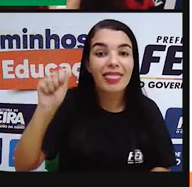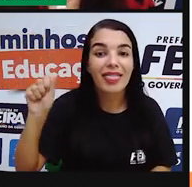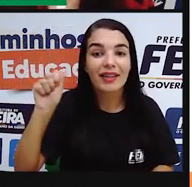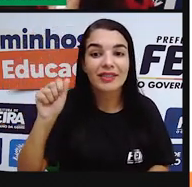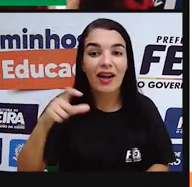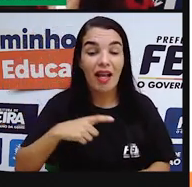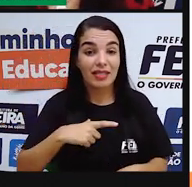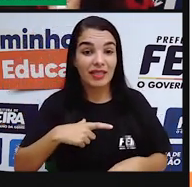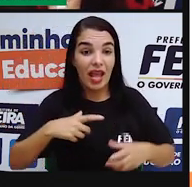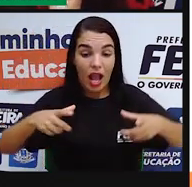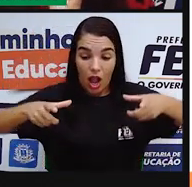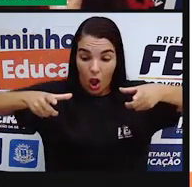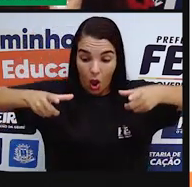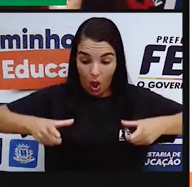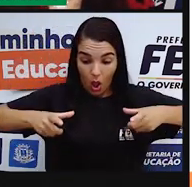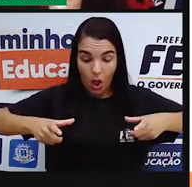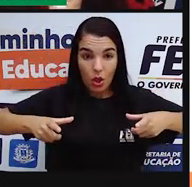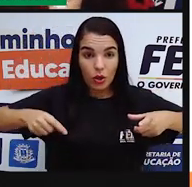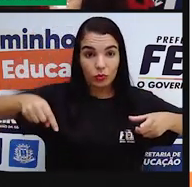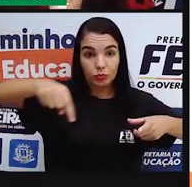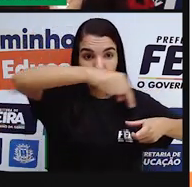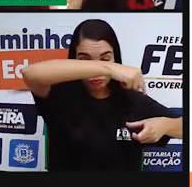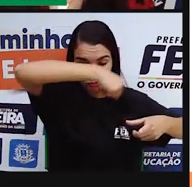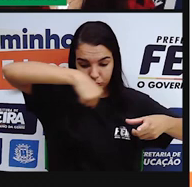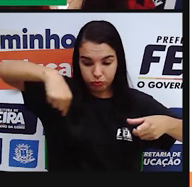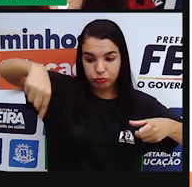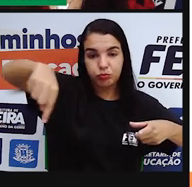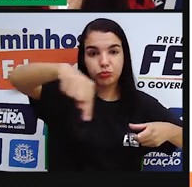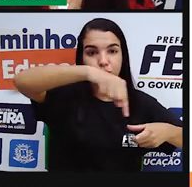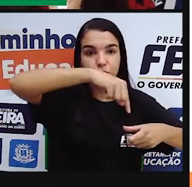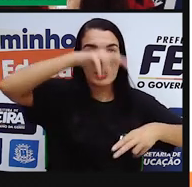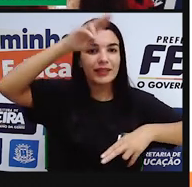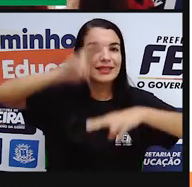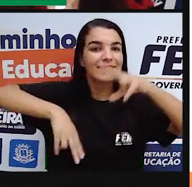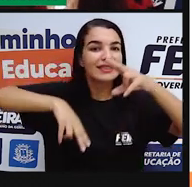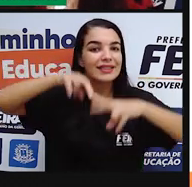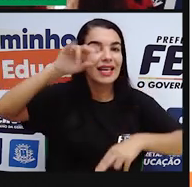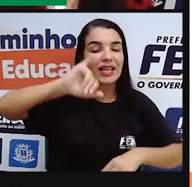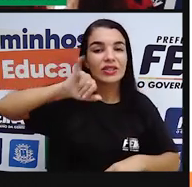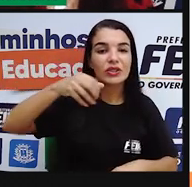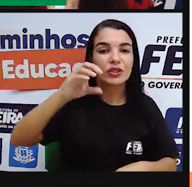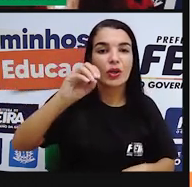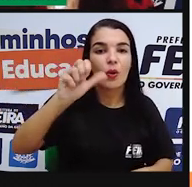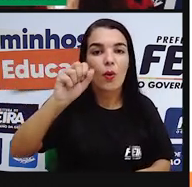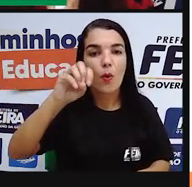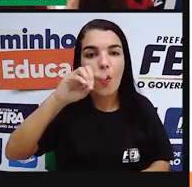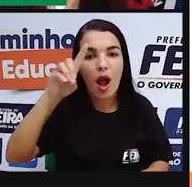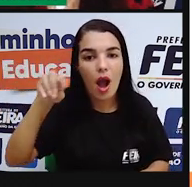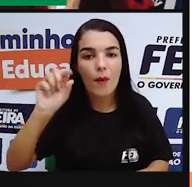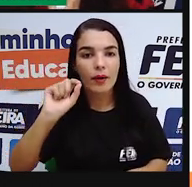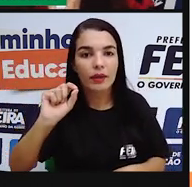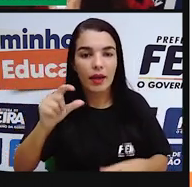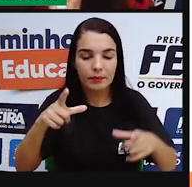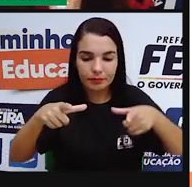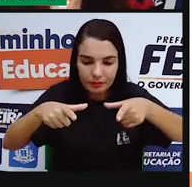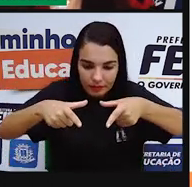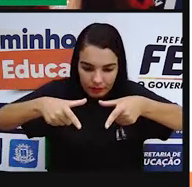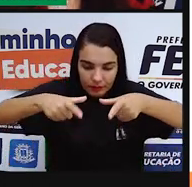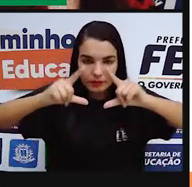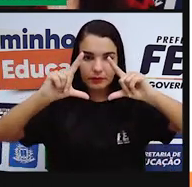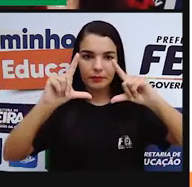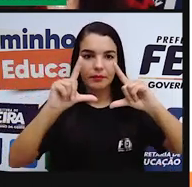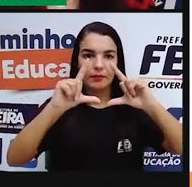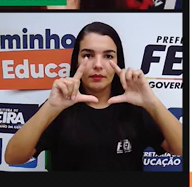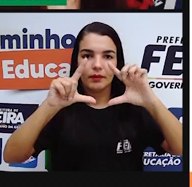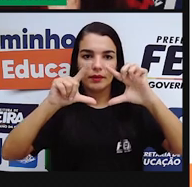A redonda é a fogueira de São João e a triangular seria aí a fogueira